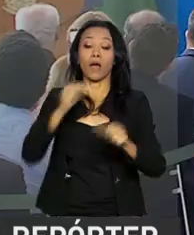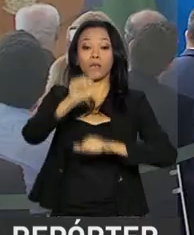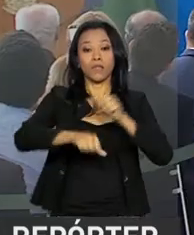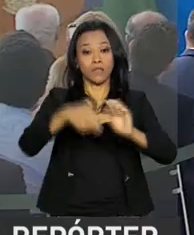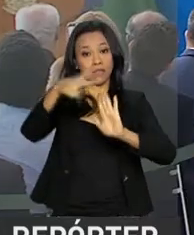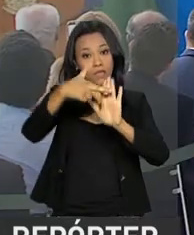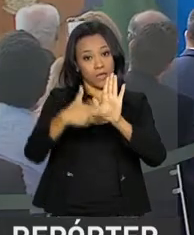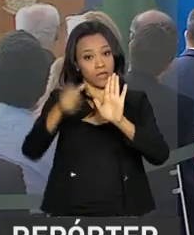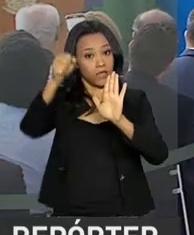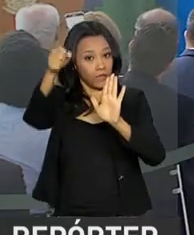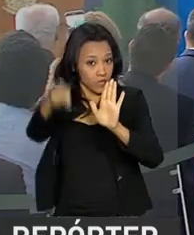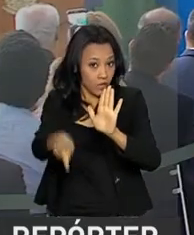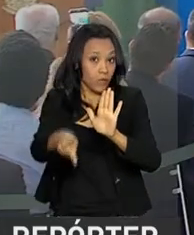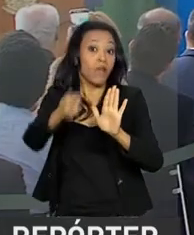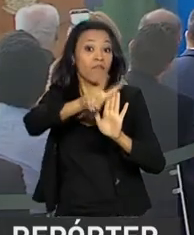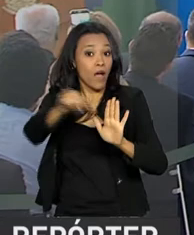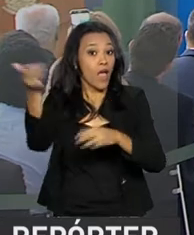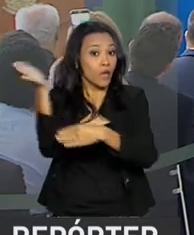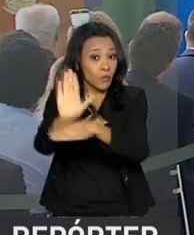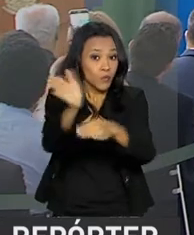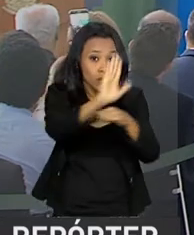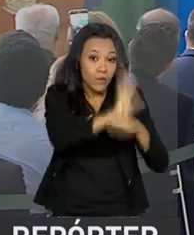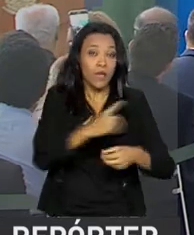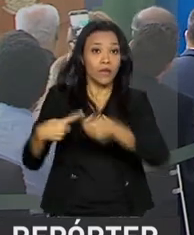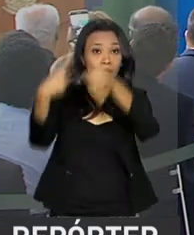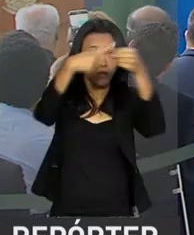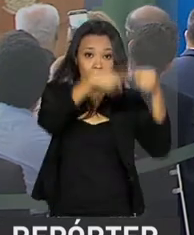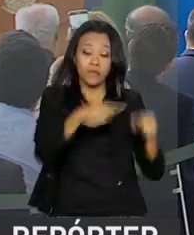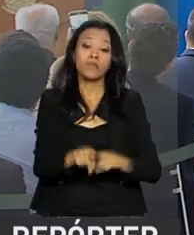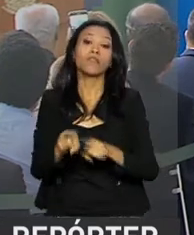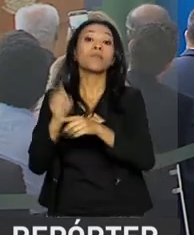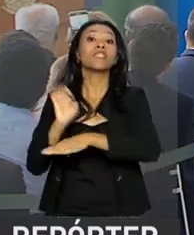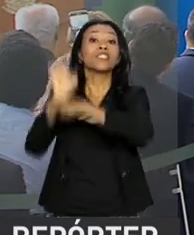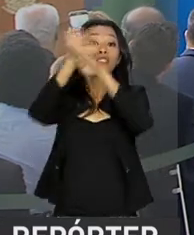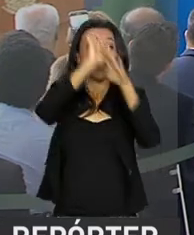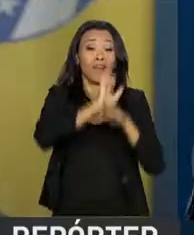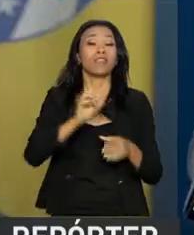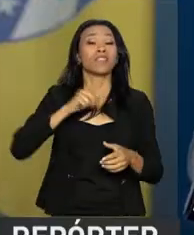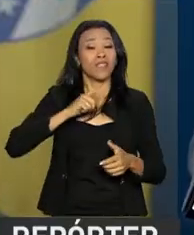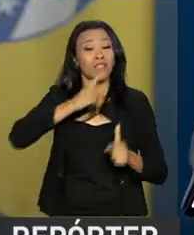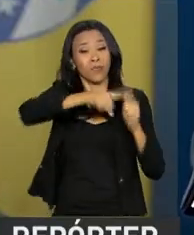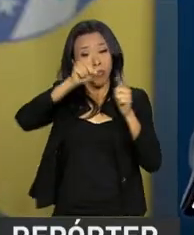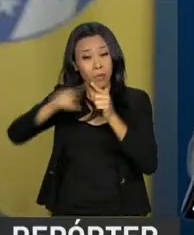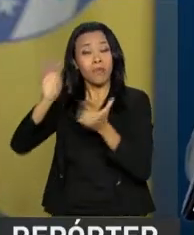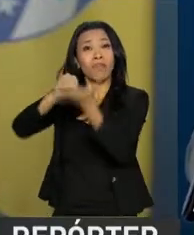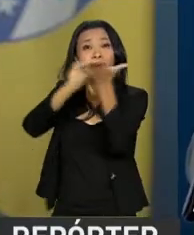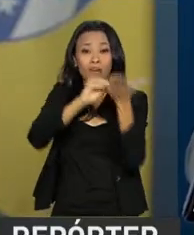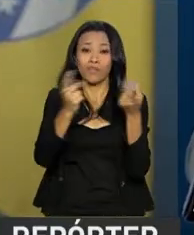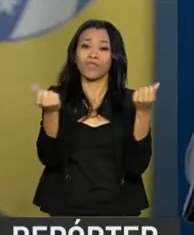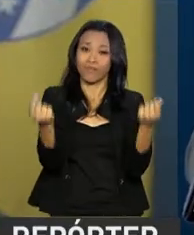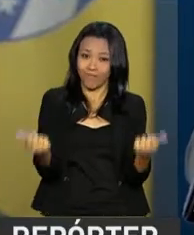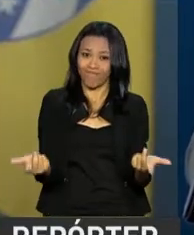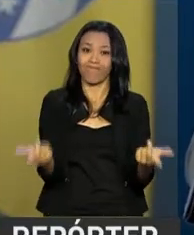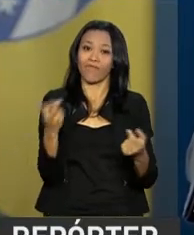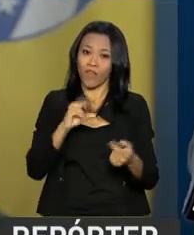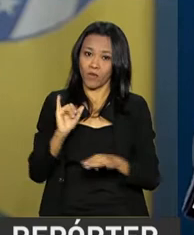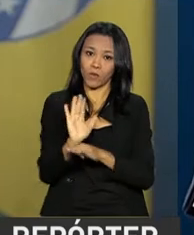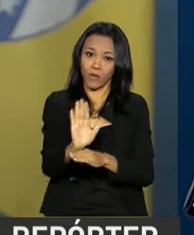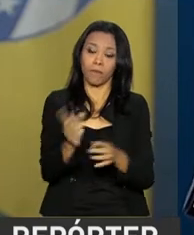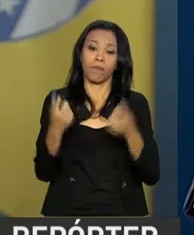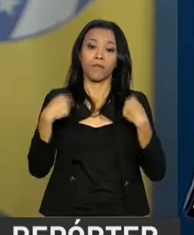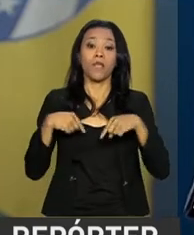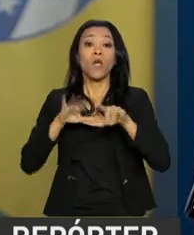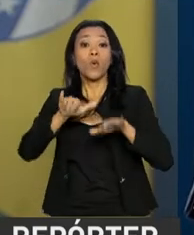direitos adquiridos e beneficiar estados e municípios em dificuldade quando eu digo não prejudicar ninguém na